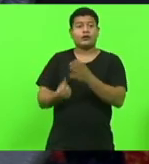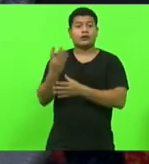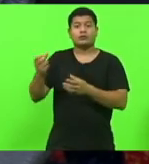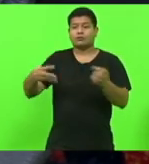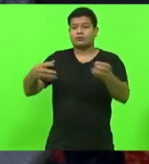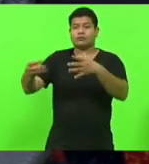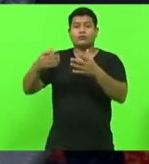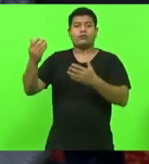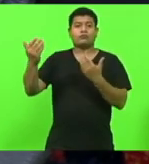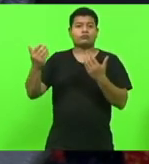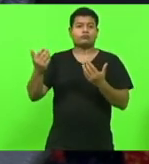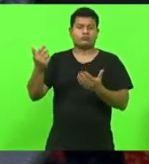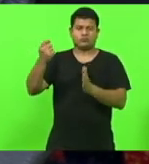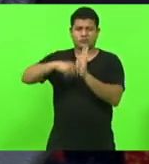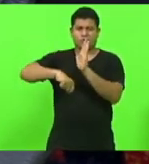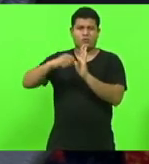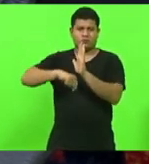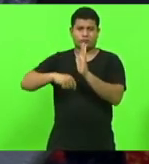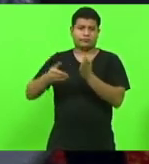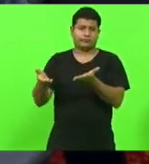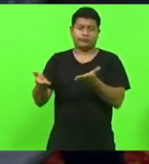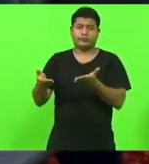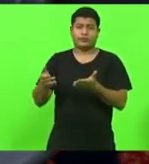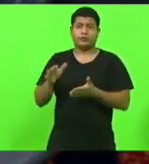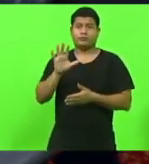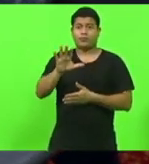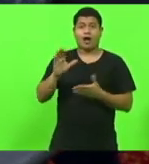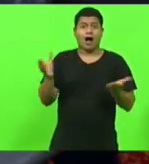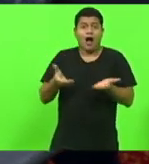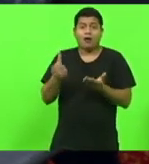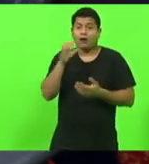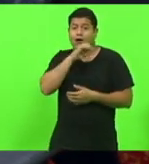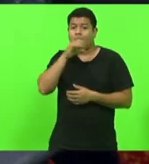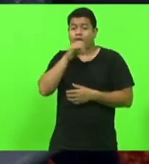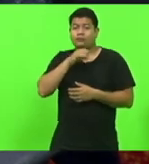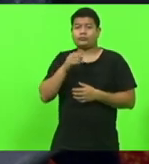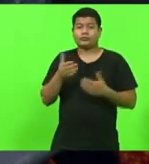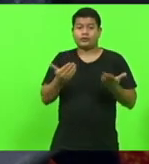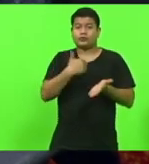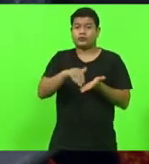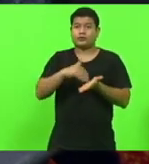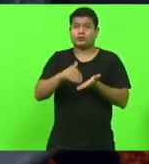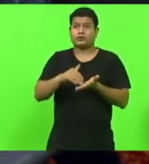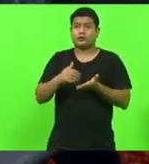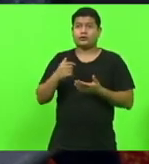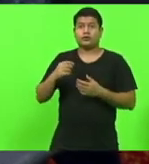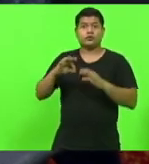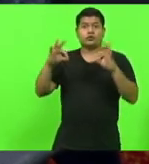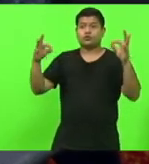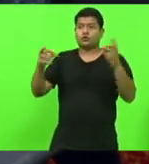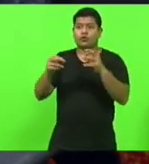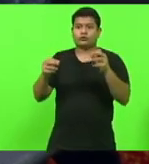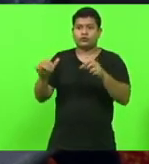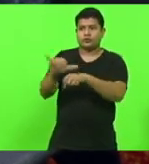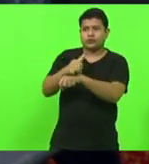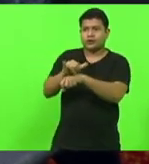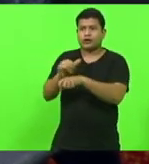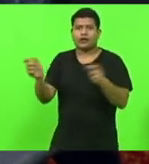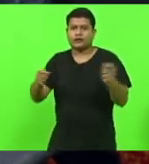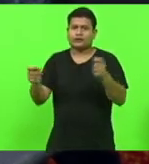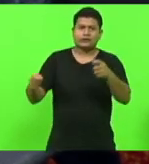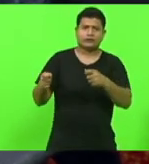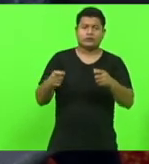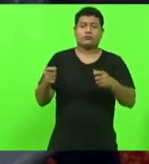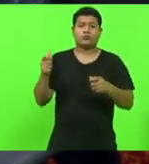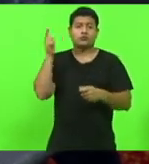mas imediatamente o que a Secretaria procurou prover é todos os meios possíveis de agregar